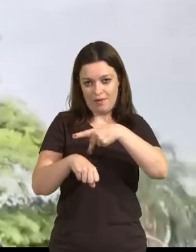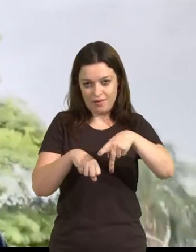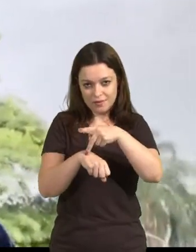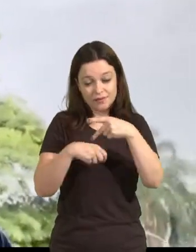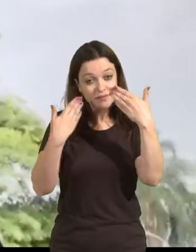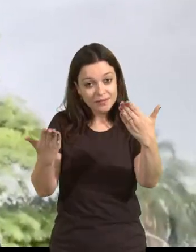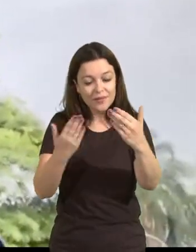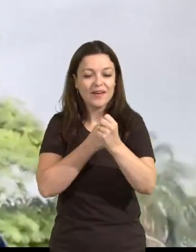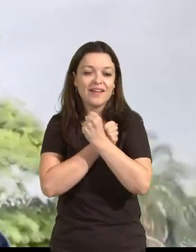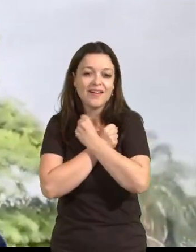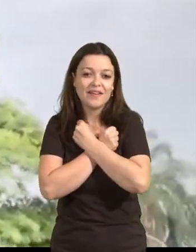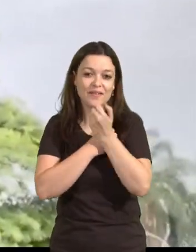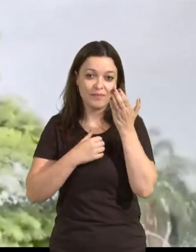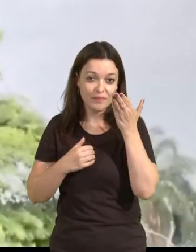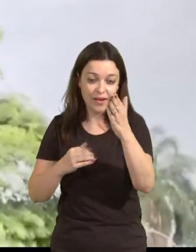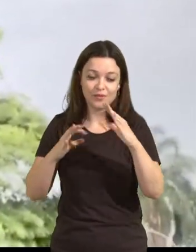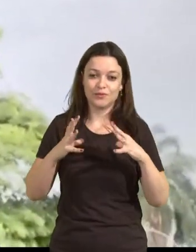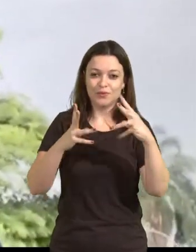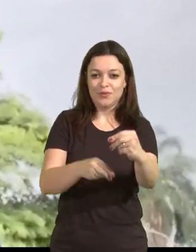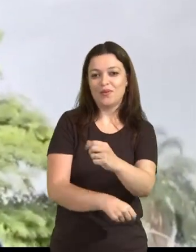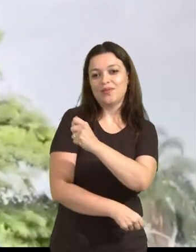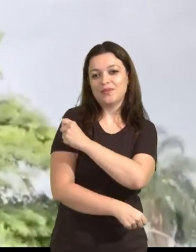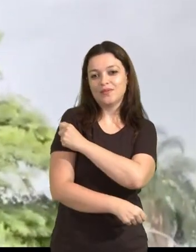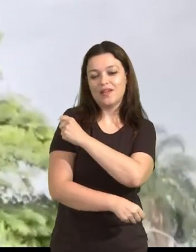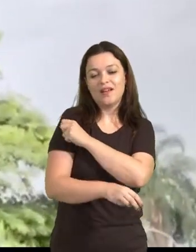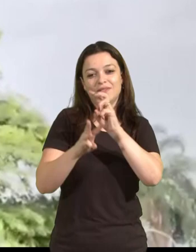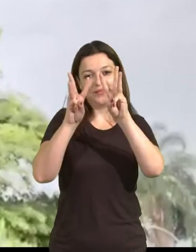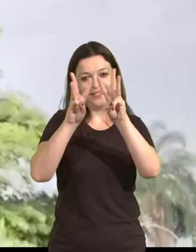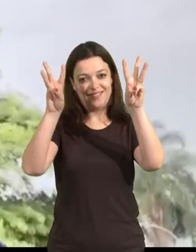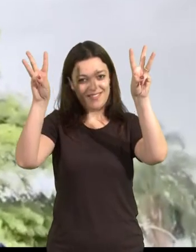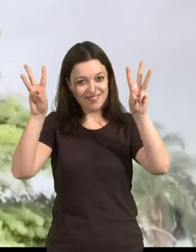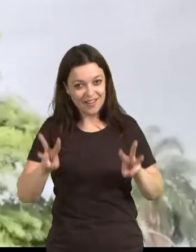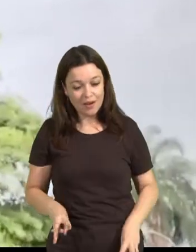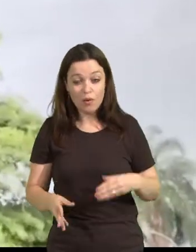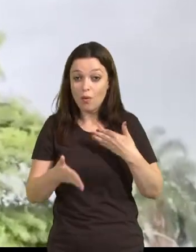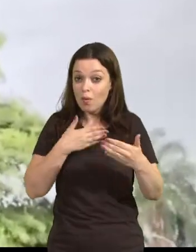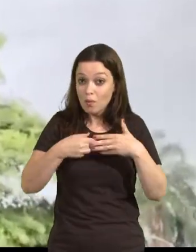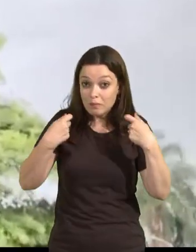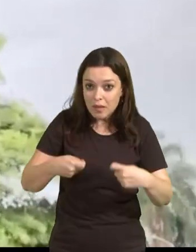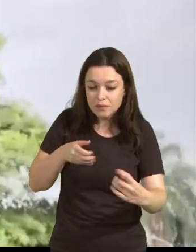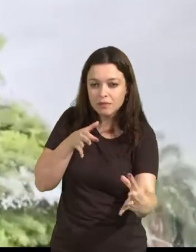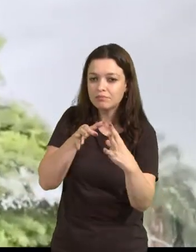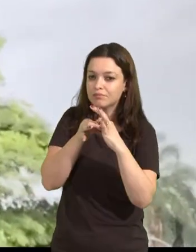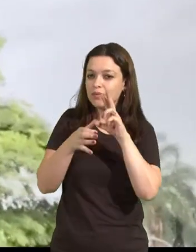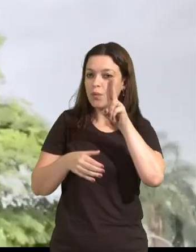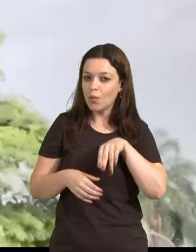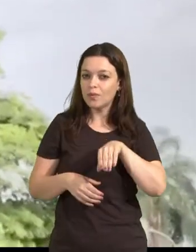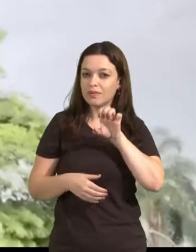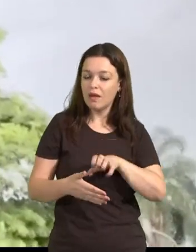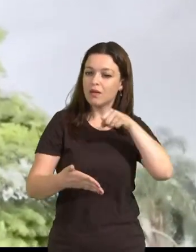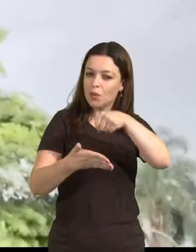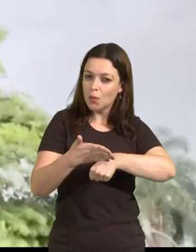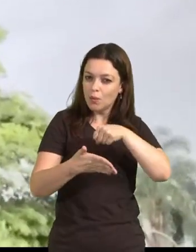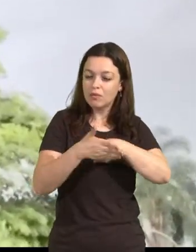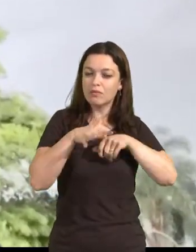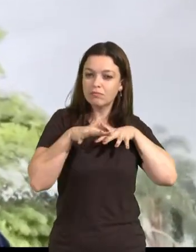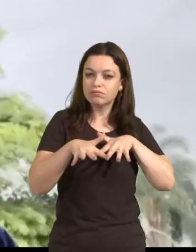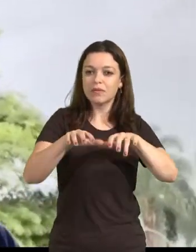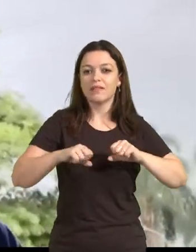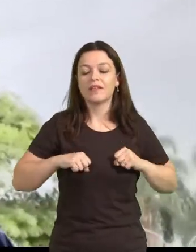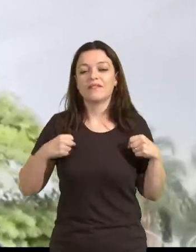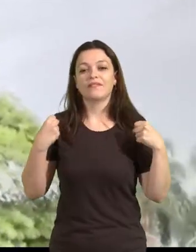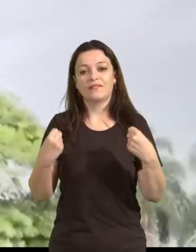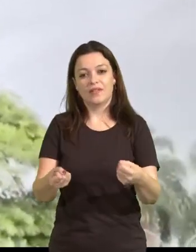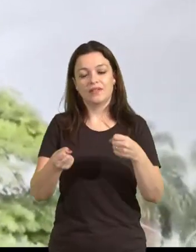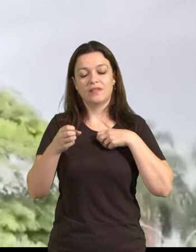Por isso, um abraço a todos os estudantes da Universidade Federal do Paraná. Contem com a UNE nas lutas que virão na defesa da universidade.